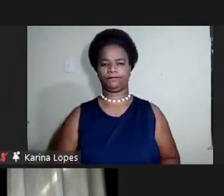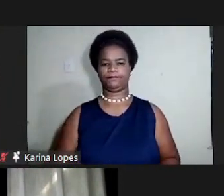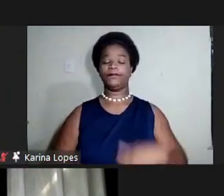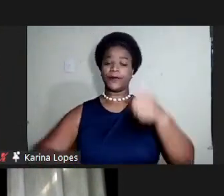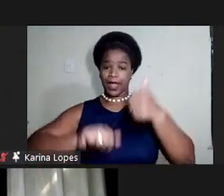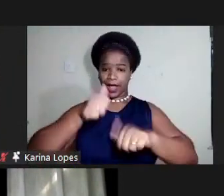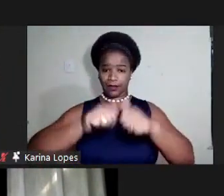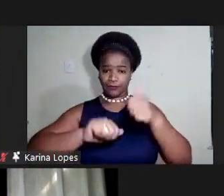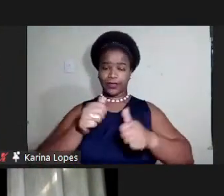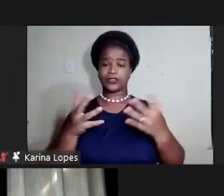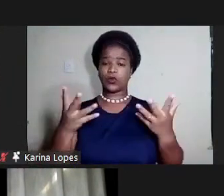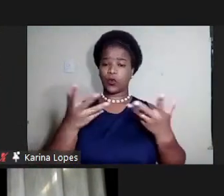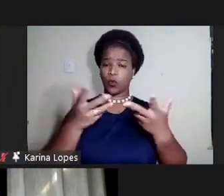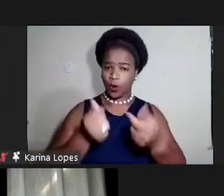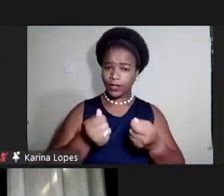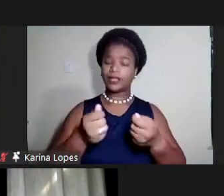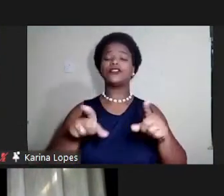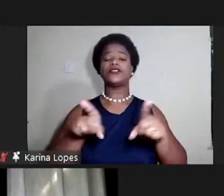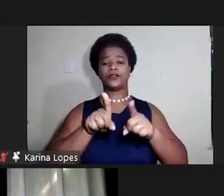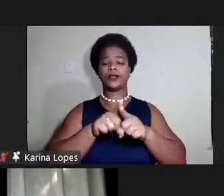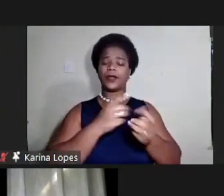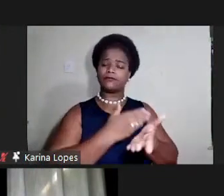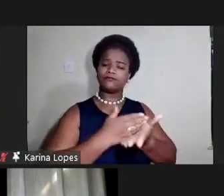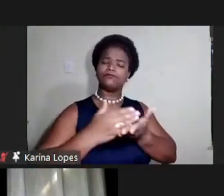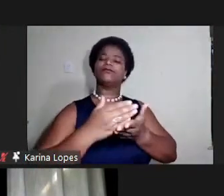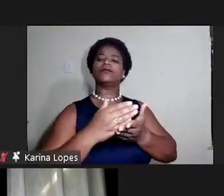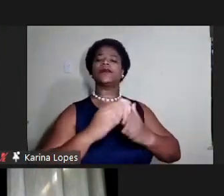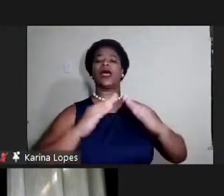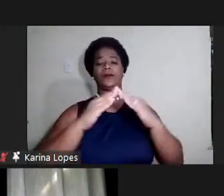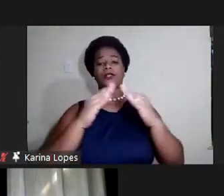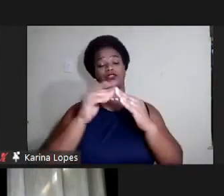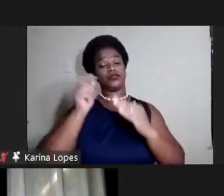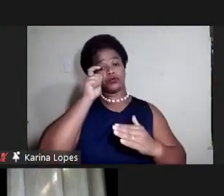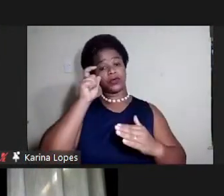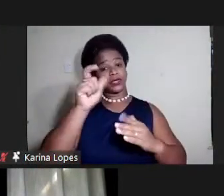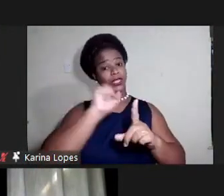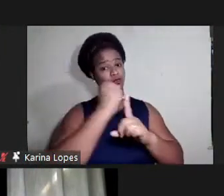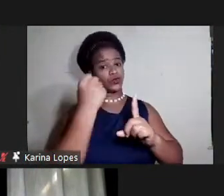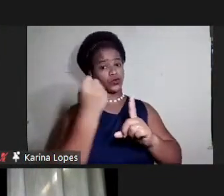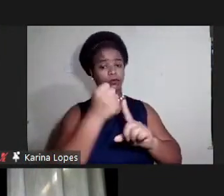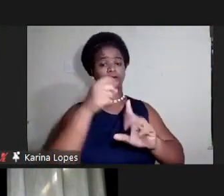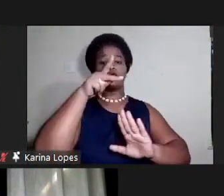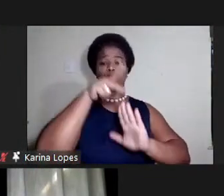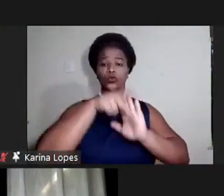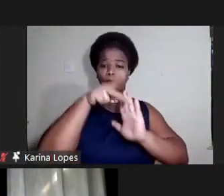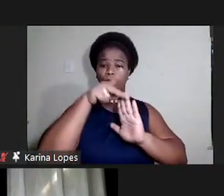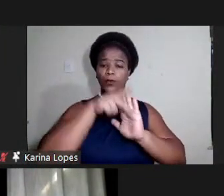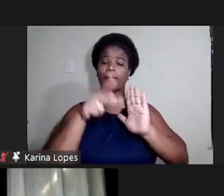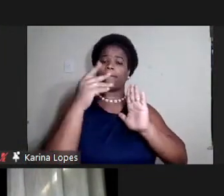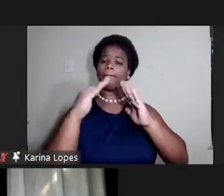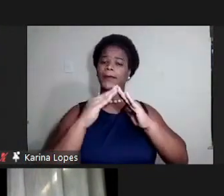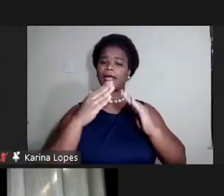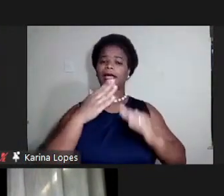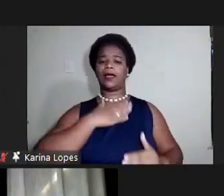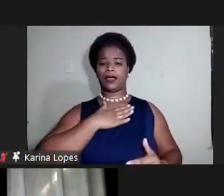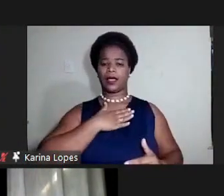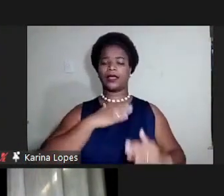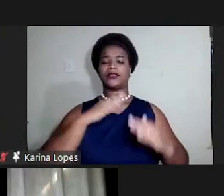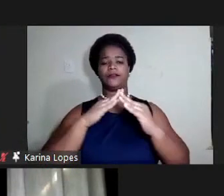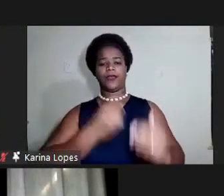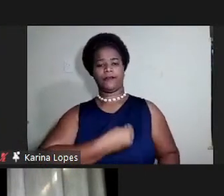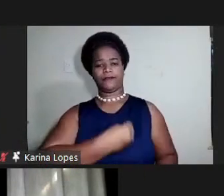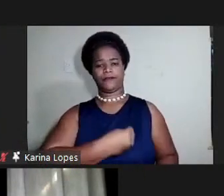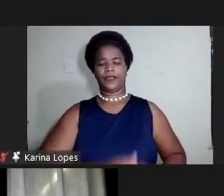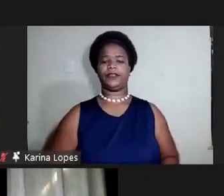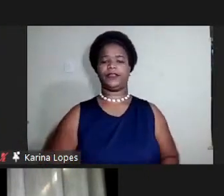em empreendimento habitacional de interesse social do programa Minha Casa Minha Vida e Escritório Escola